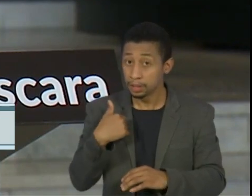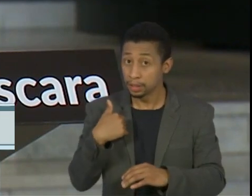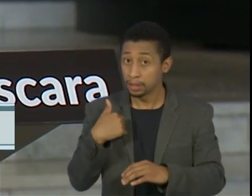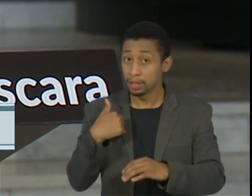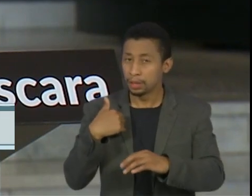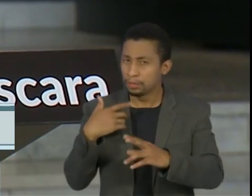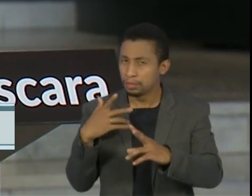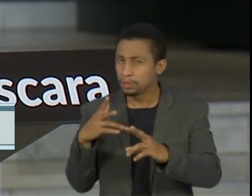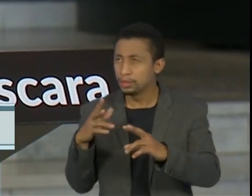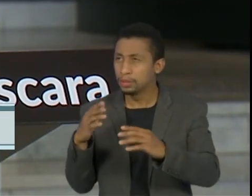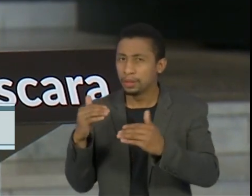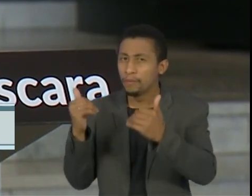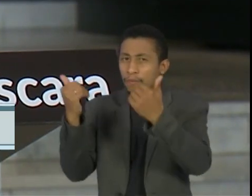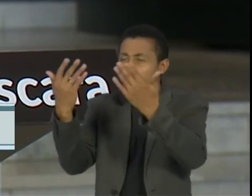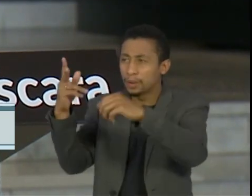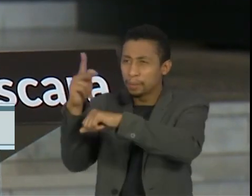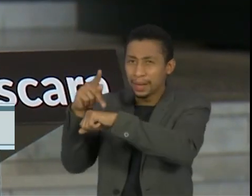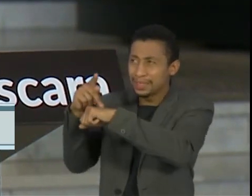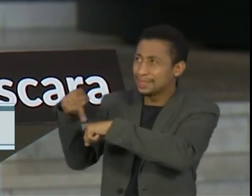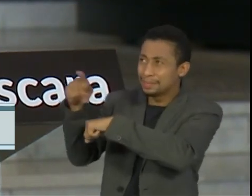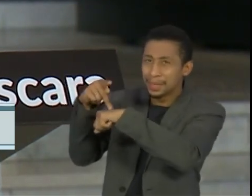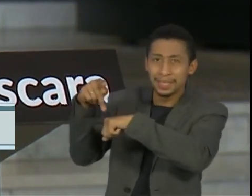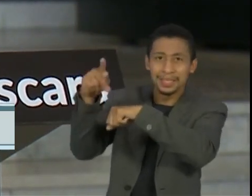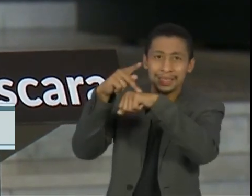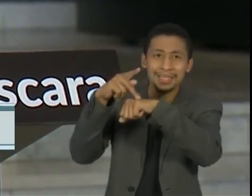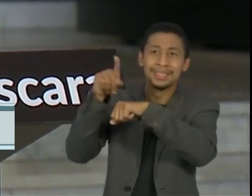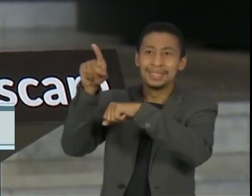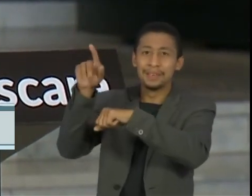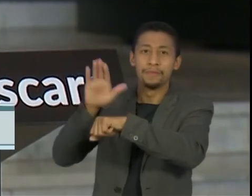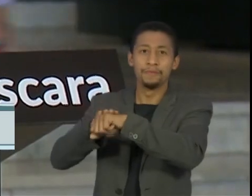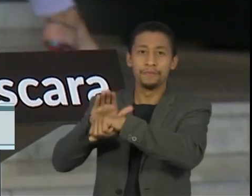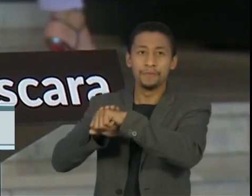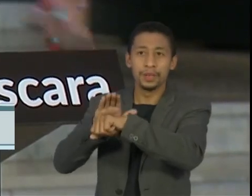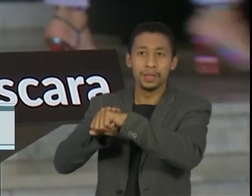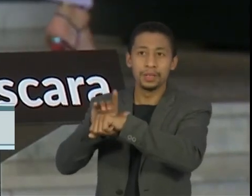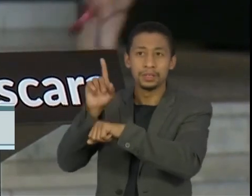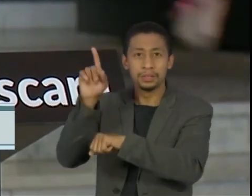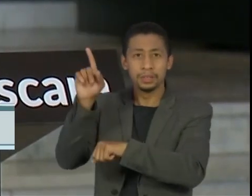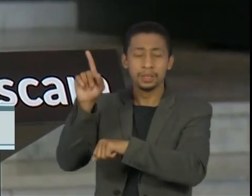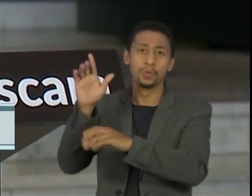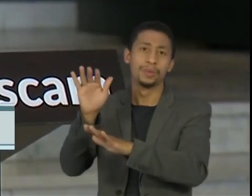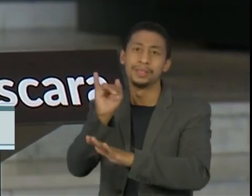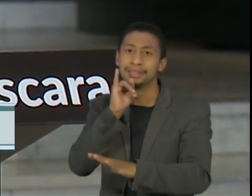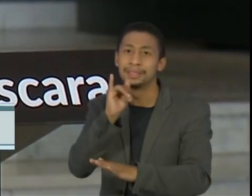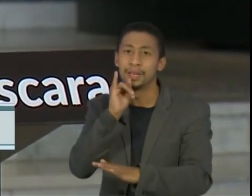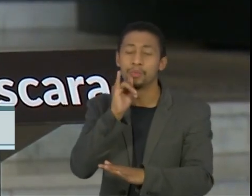experiência dos outros países em relação à segunda onda, o que vem acontecendo, por exemplo, na Flórida,